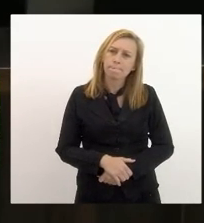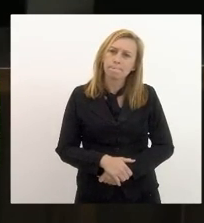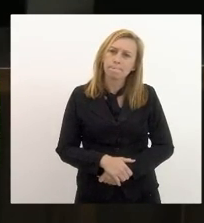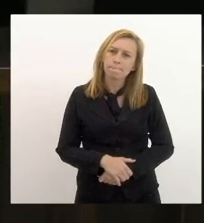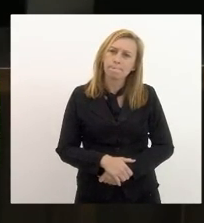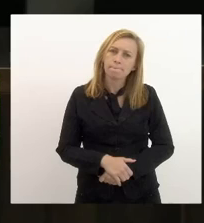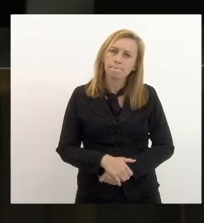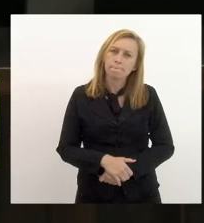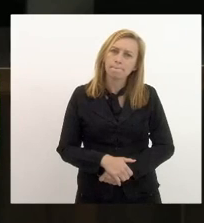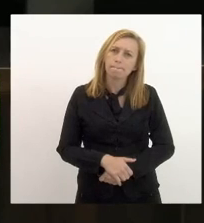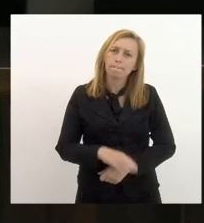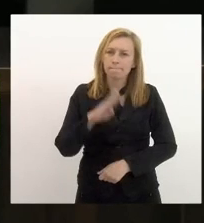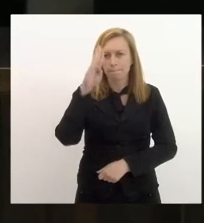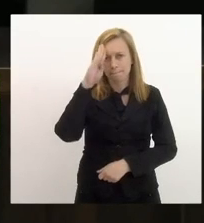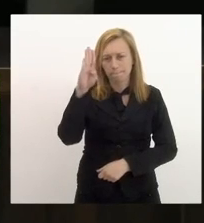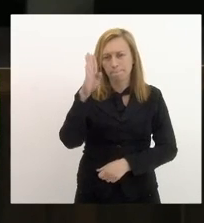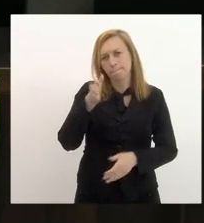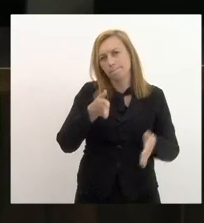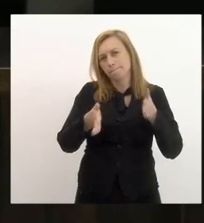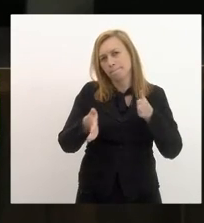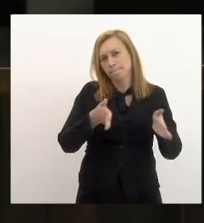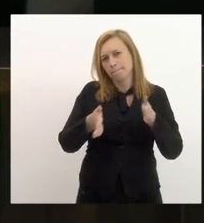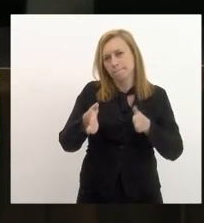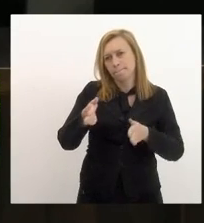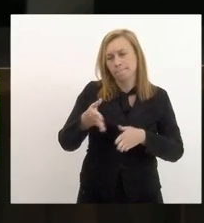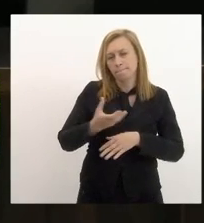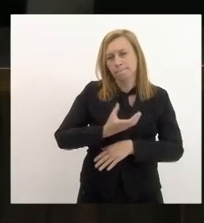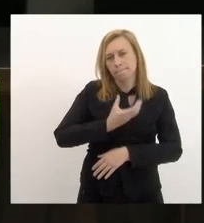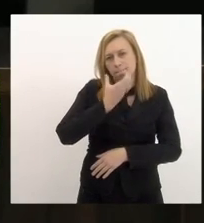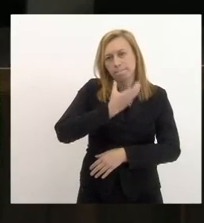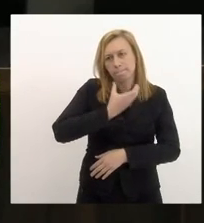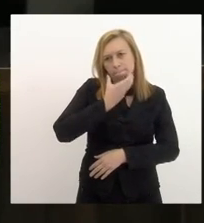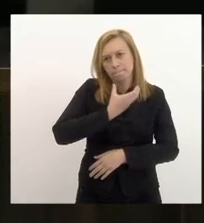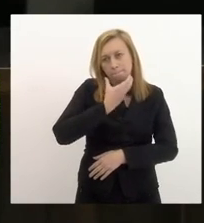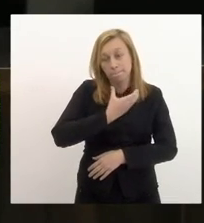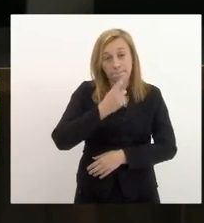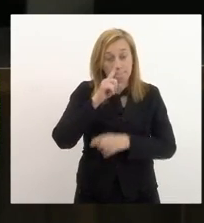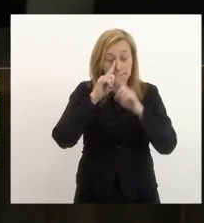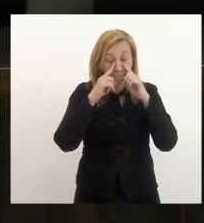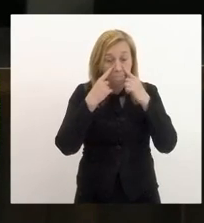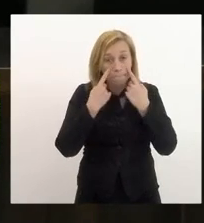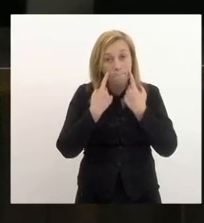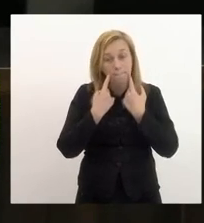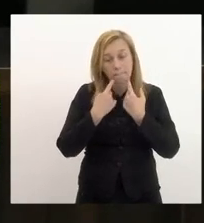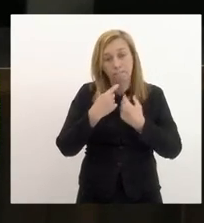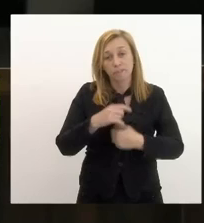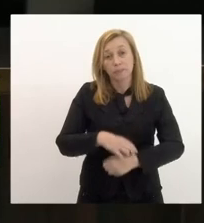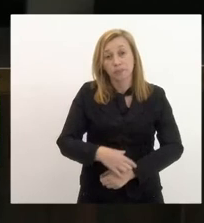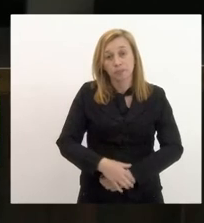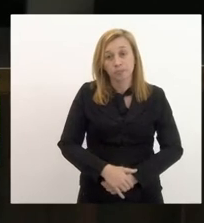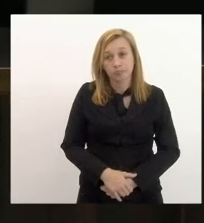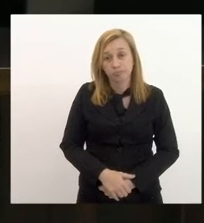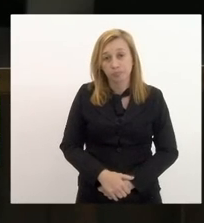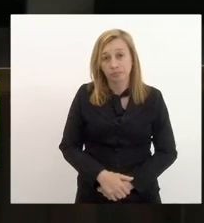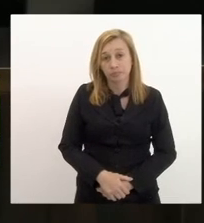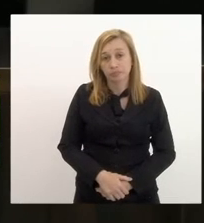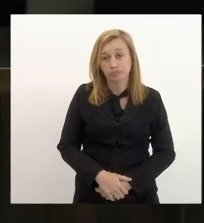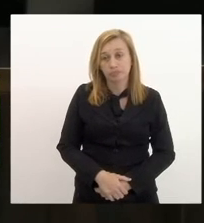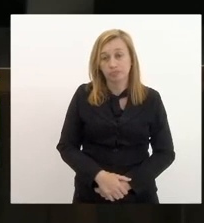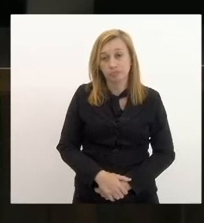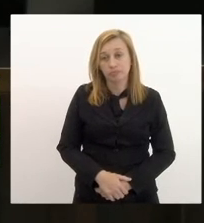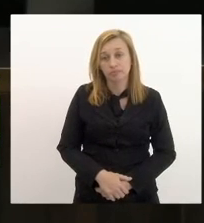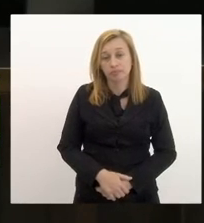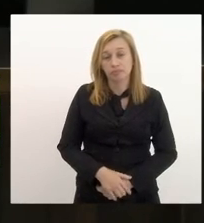e principalmente no período natalino com lágrimas nos olhos o